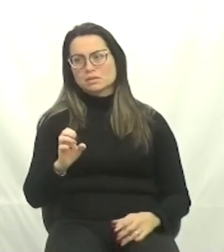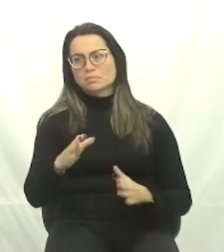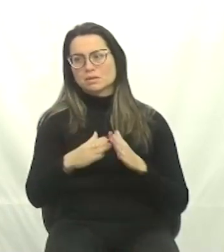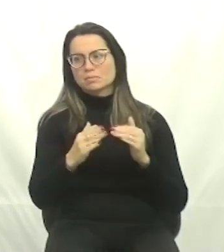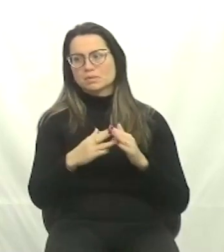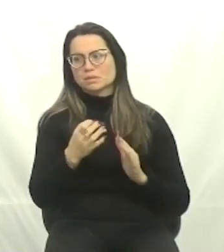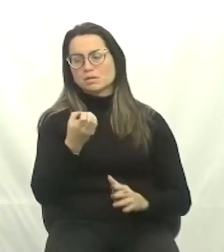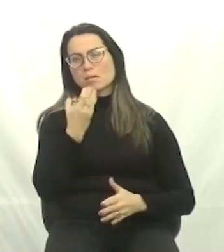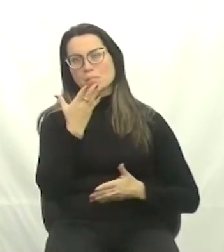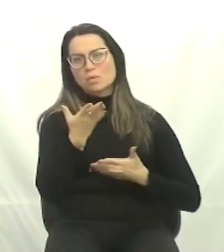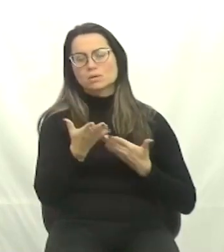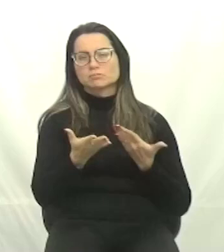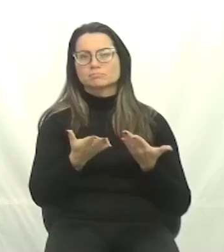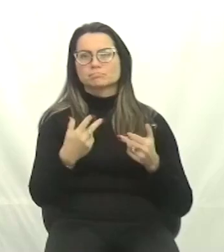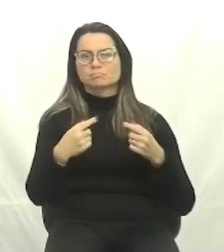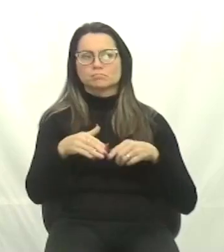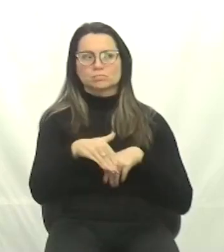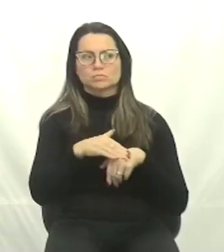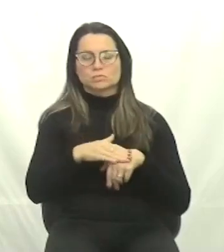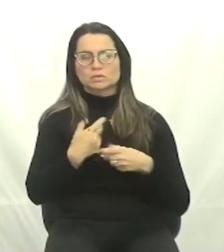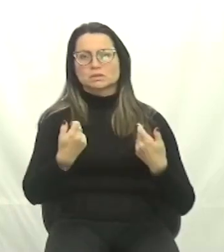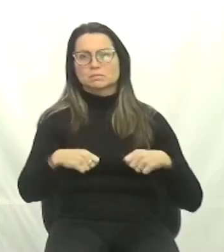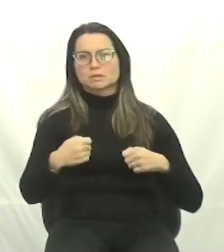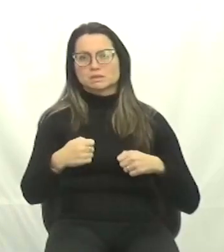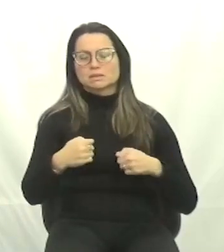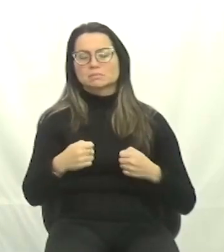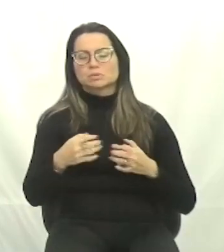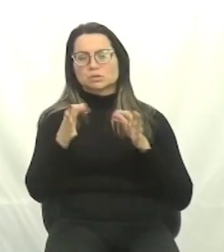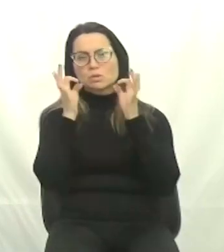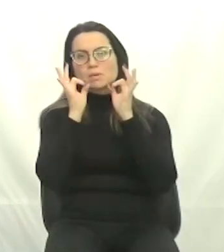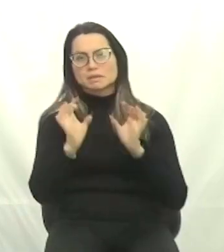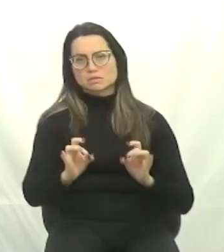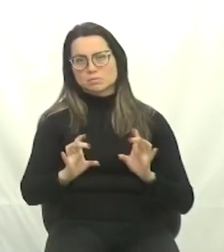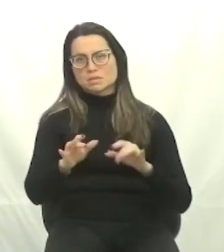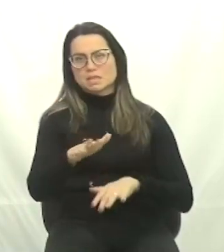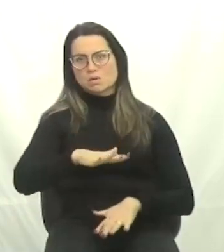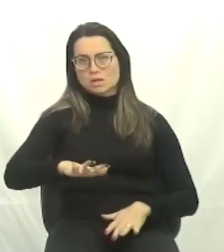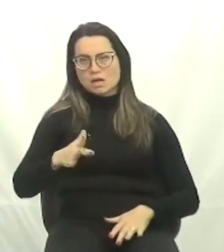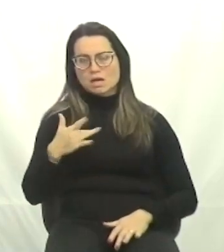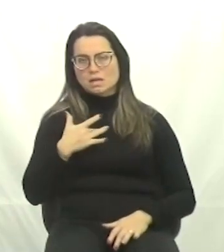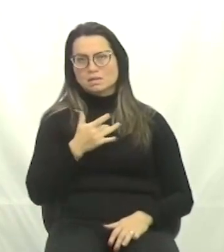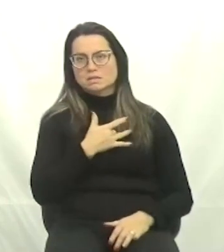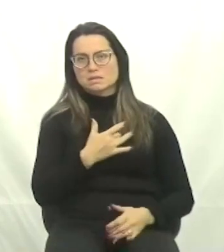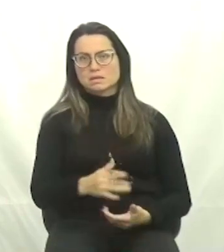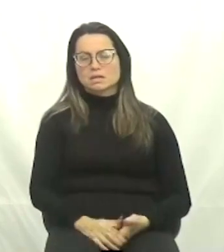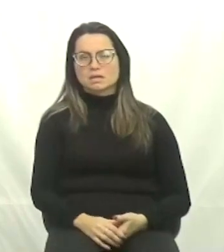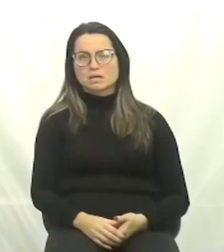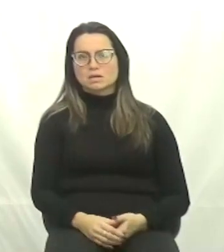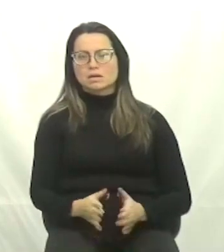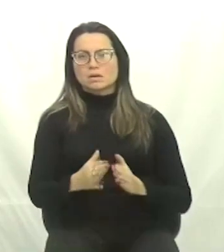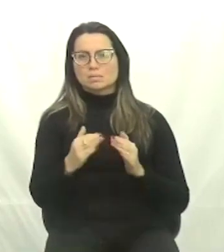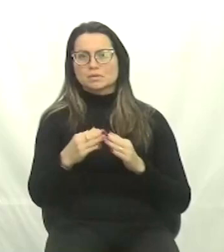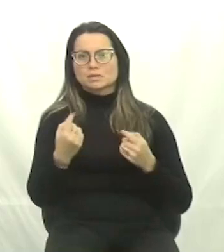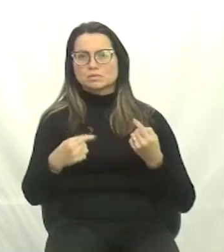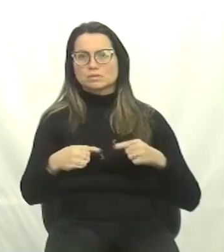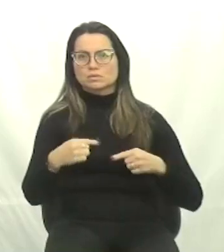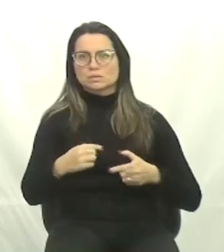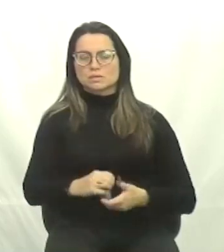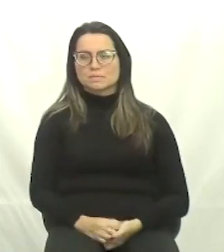boa discussão, porque precisamos de uma atenção especial na saúde. Obrigado, senhor presidente. Requerimento continua em